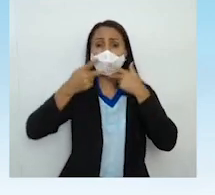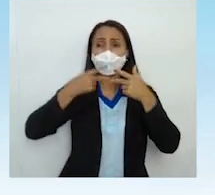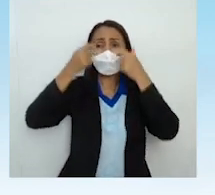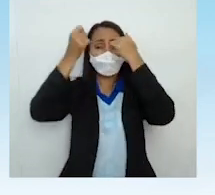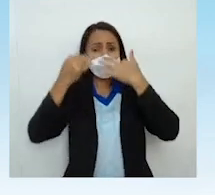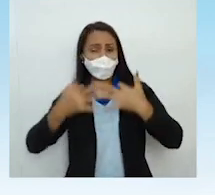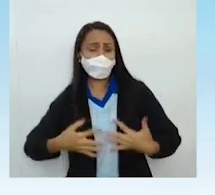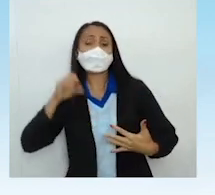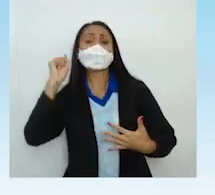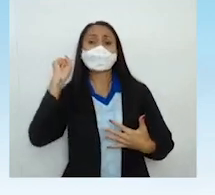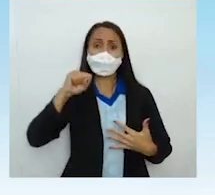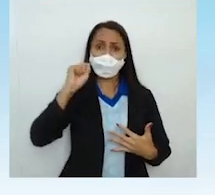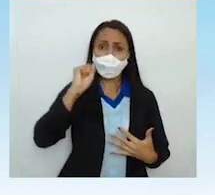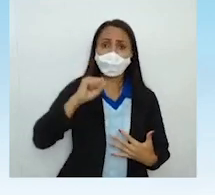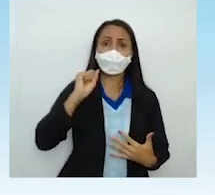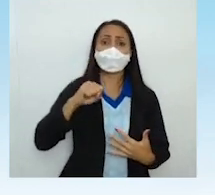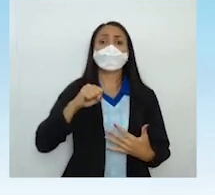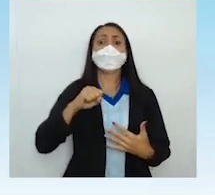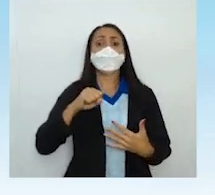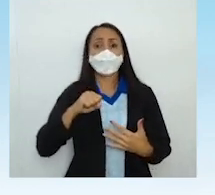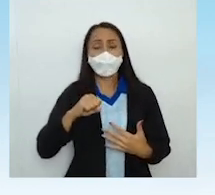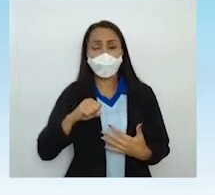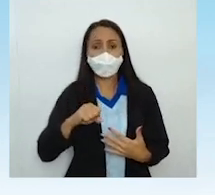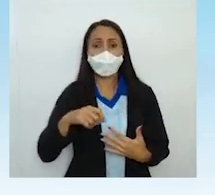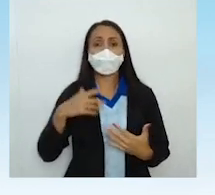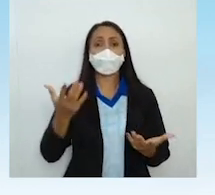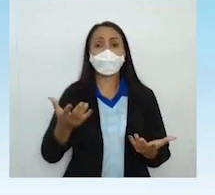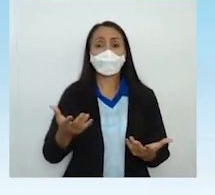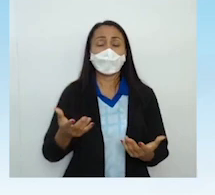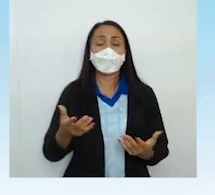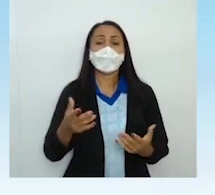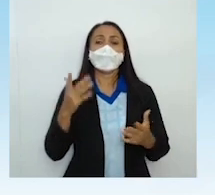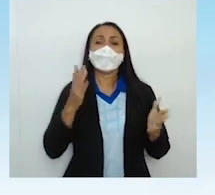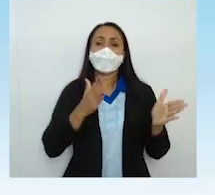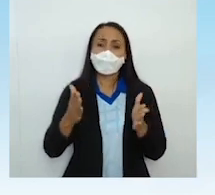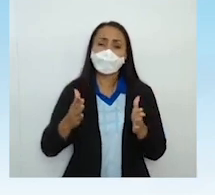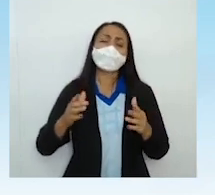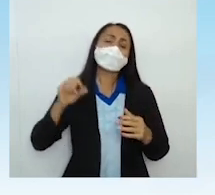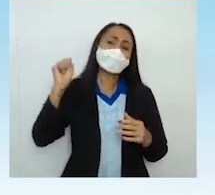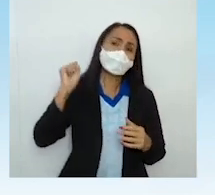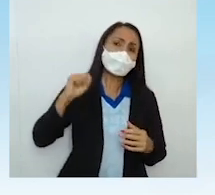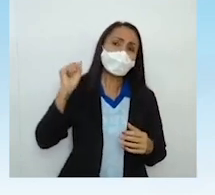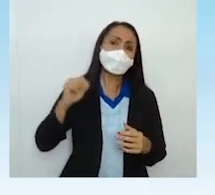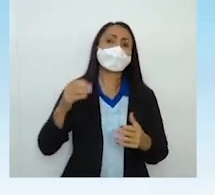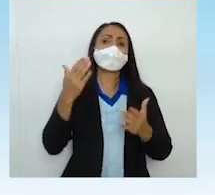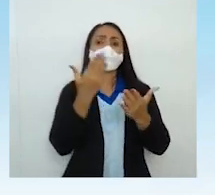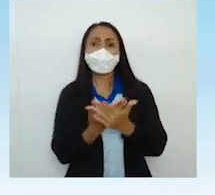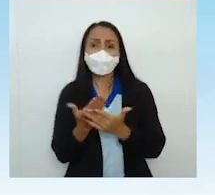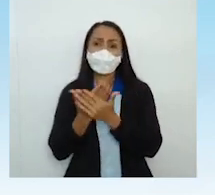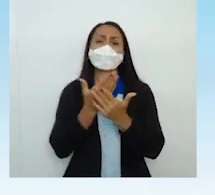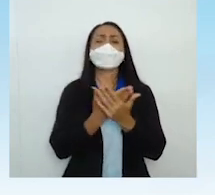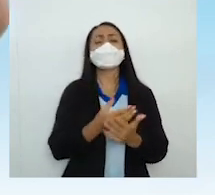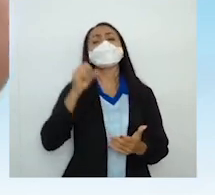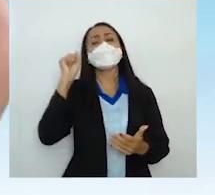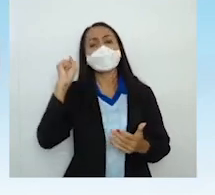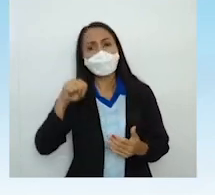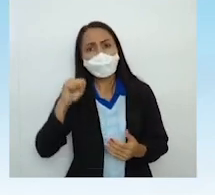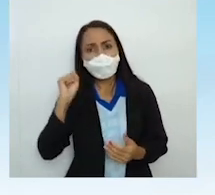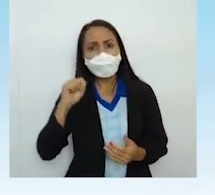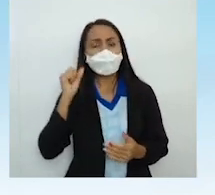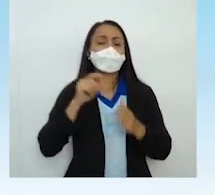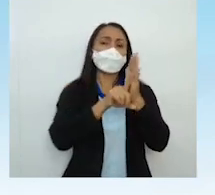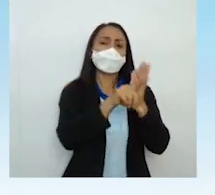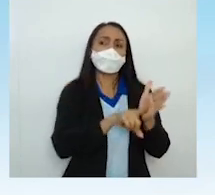que colocar as pessoas para falar sobre isso, sim. O tempo todo, sim. Estudando profundamente, sim, né? Eu